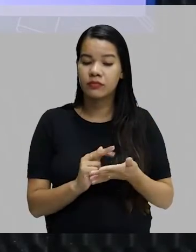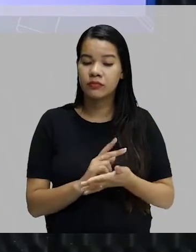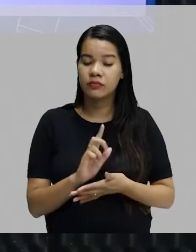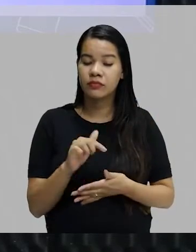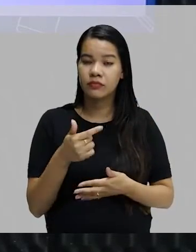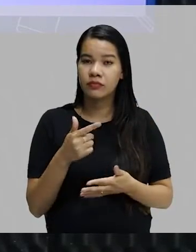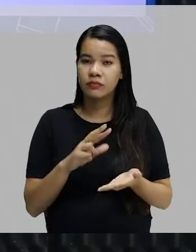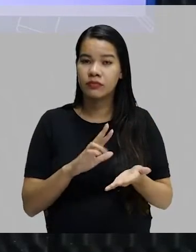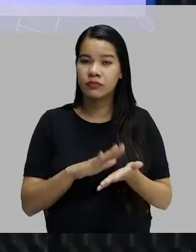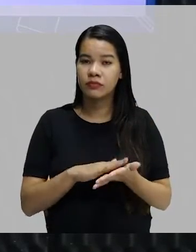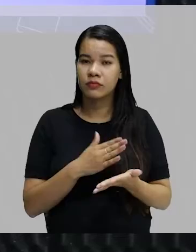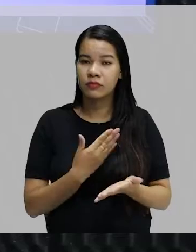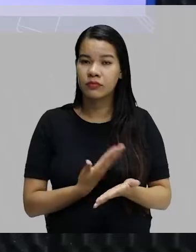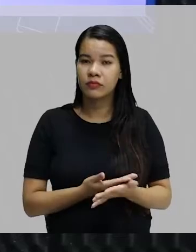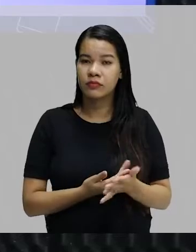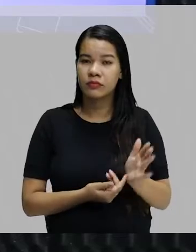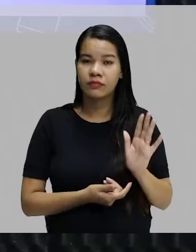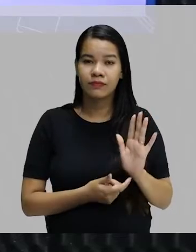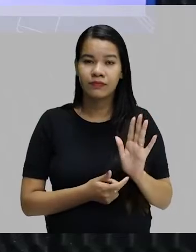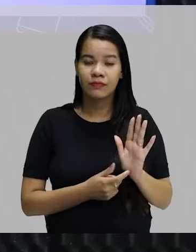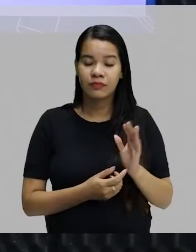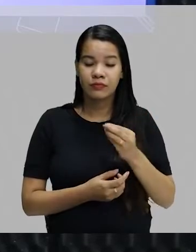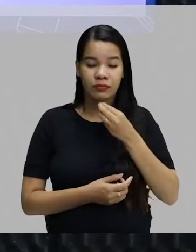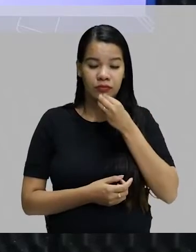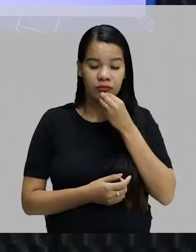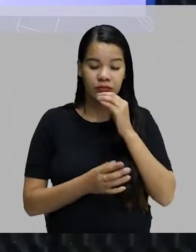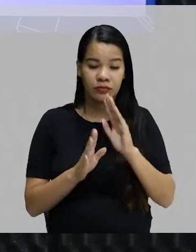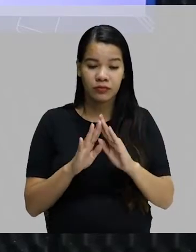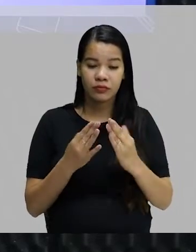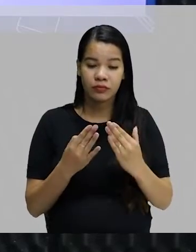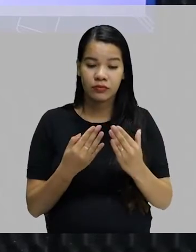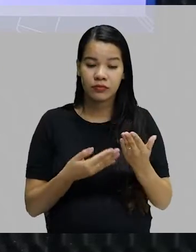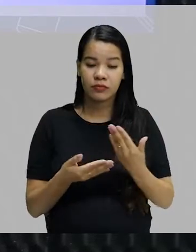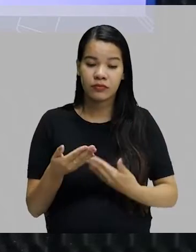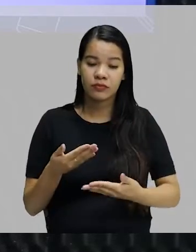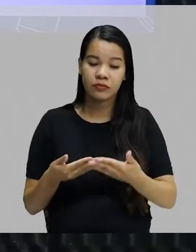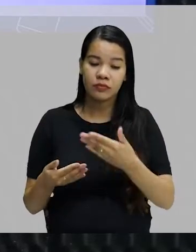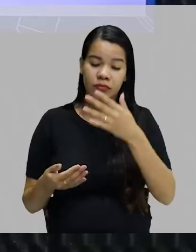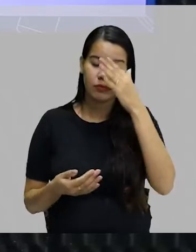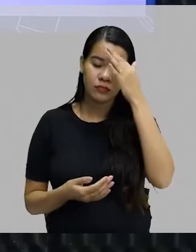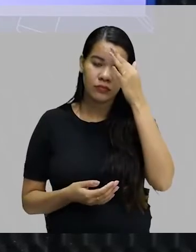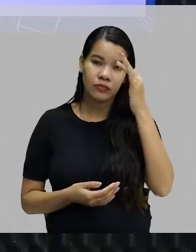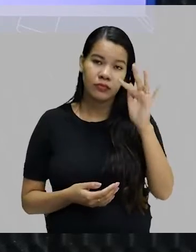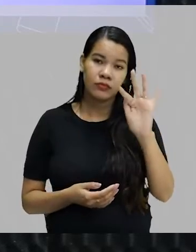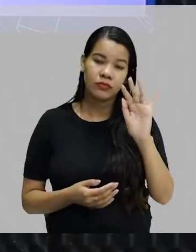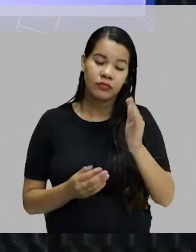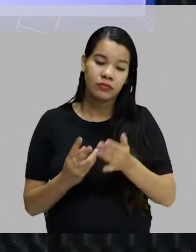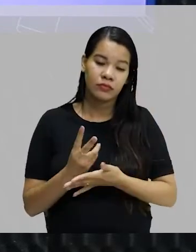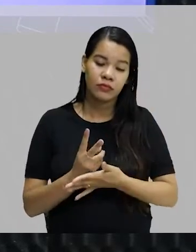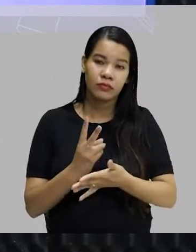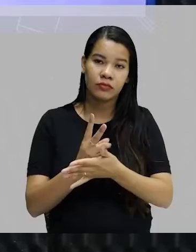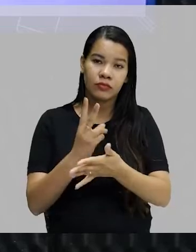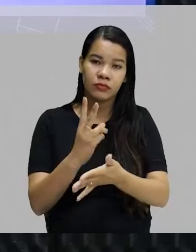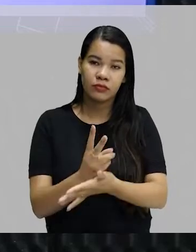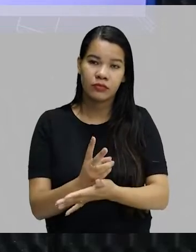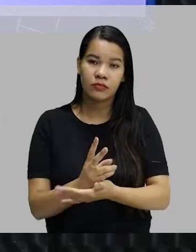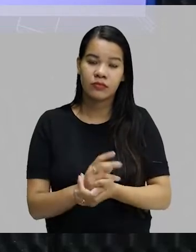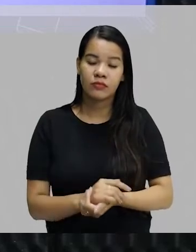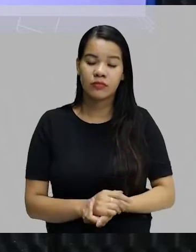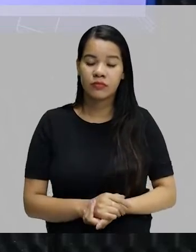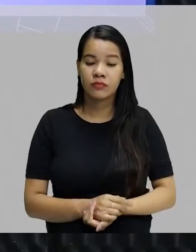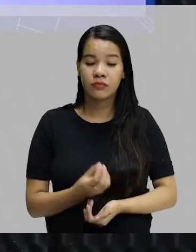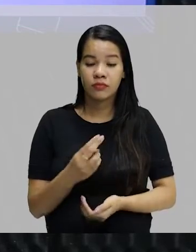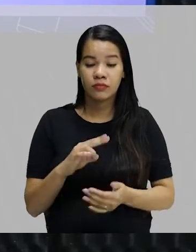interpretações e abriram um leque de oportunidades para muitos outros filósofos darem continuidade, refutarem